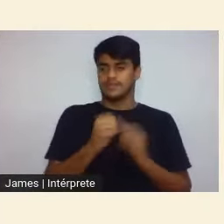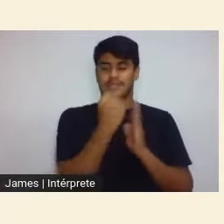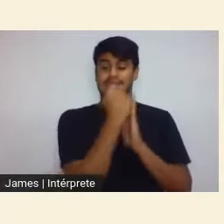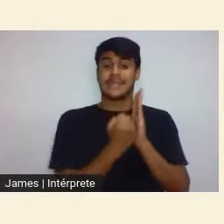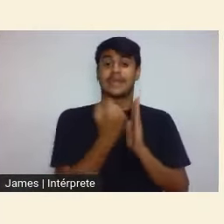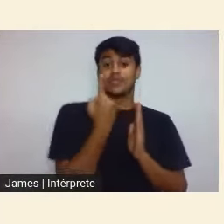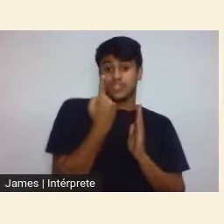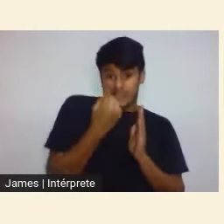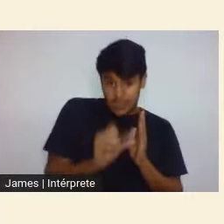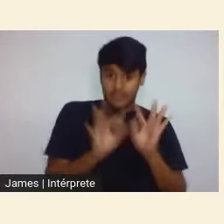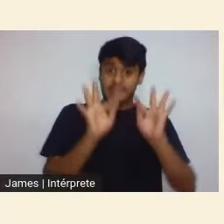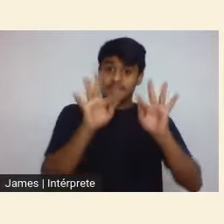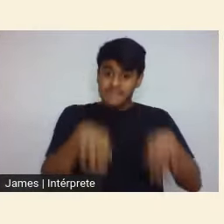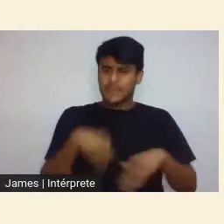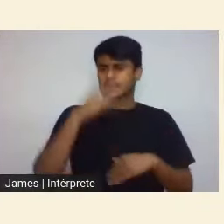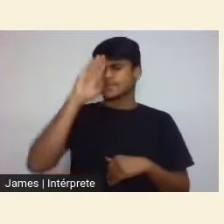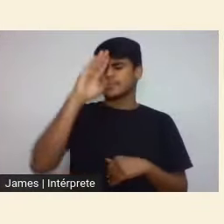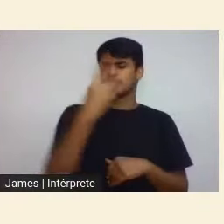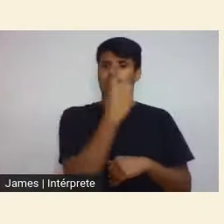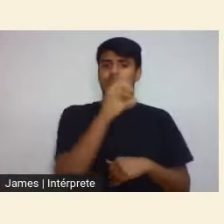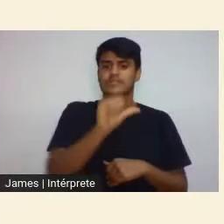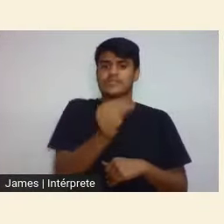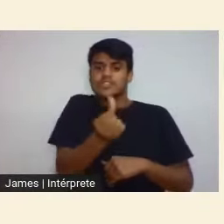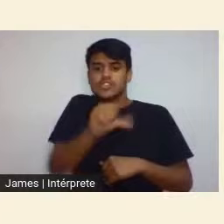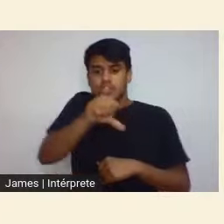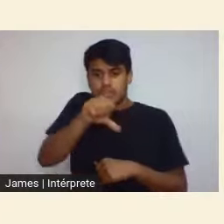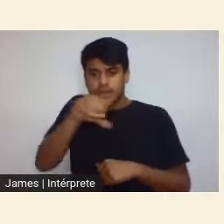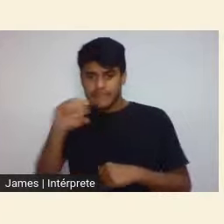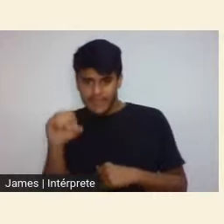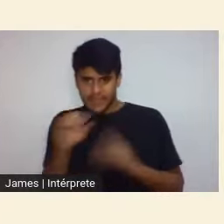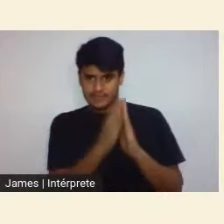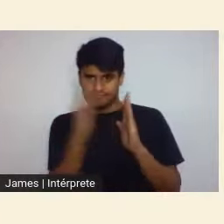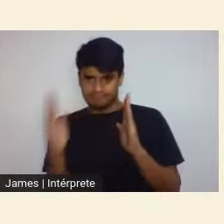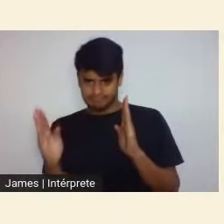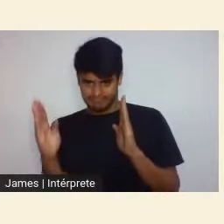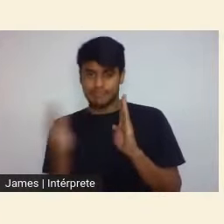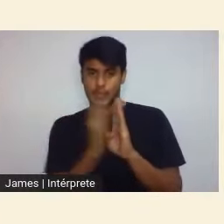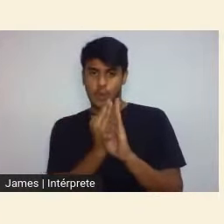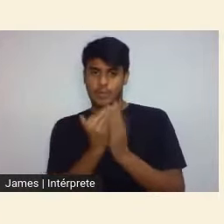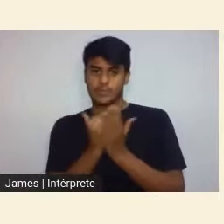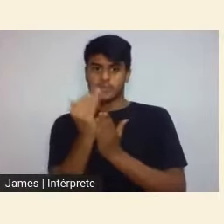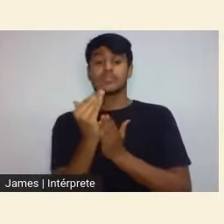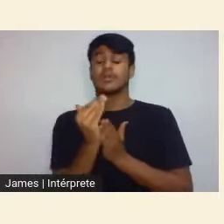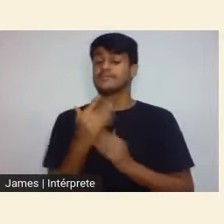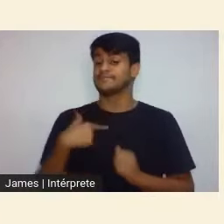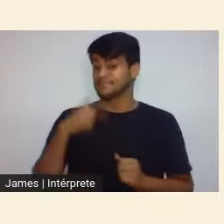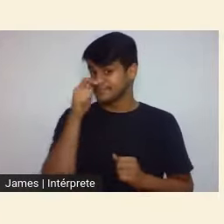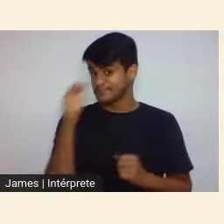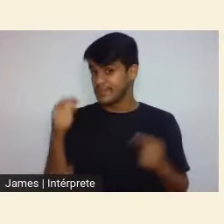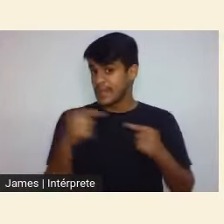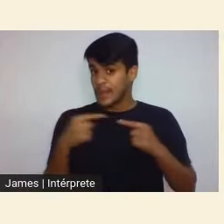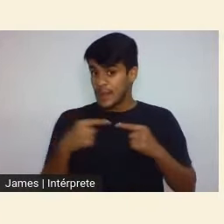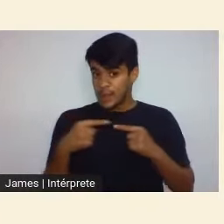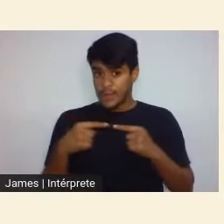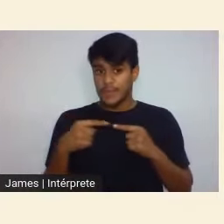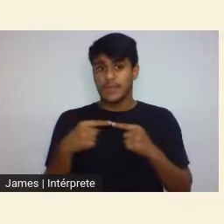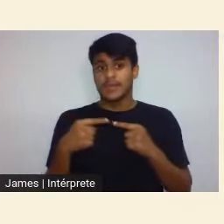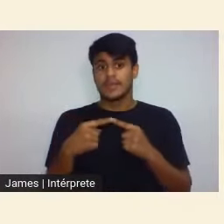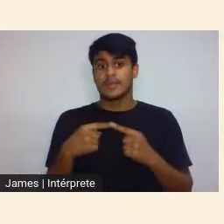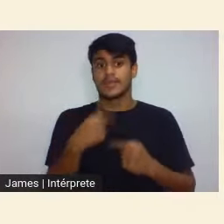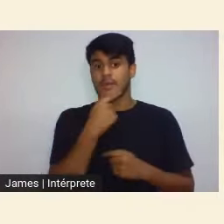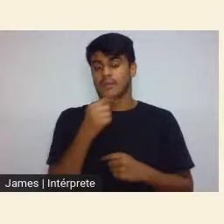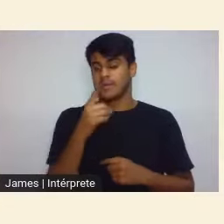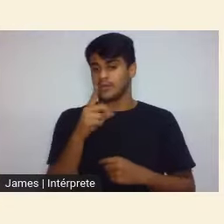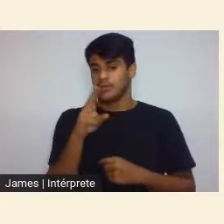da década de 1890, é interessante que aqui se combina muito do que eu estou falando com o que o Durval e o